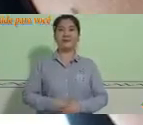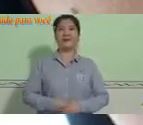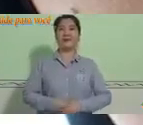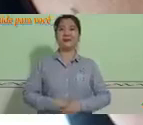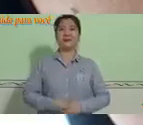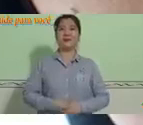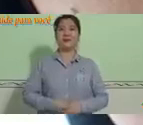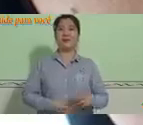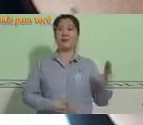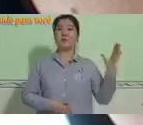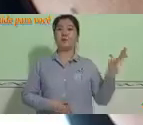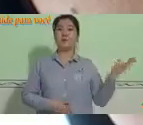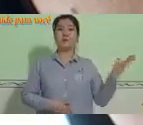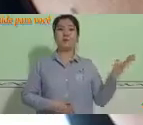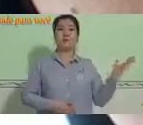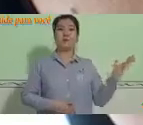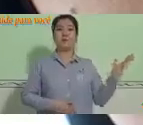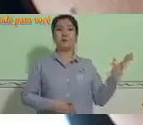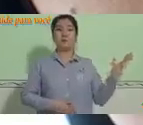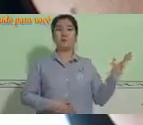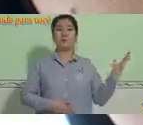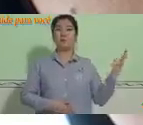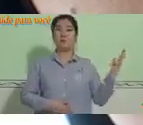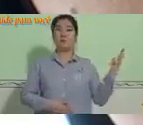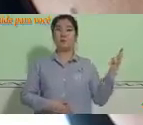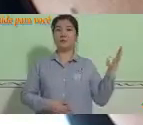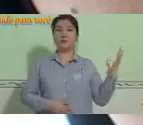VLACONTSERO, distúrbio osteomuscular